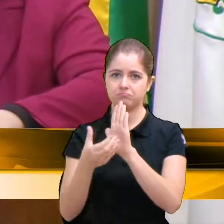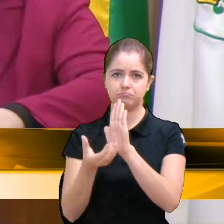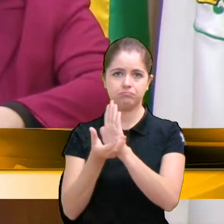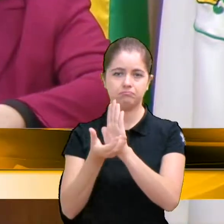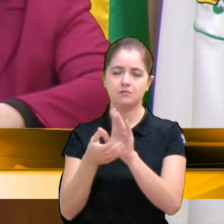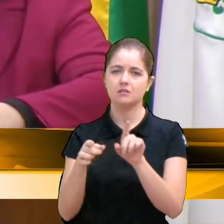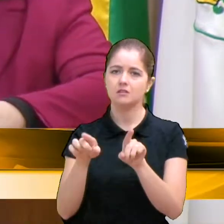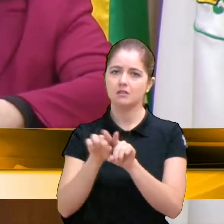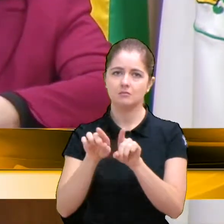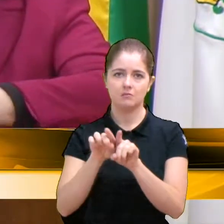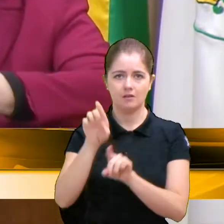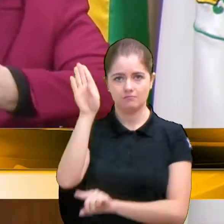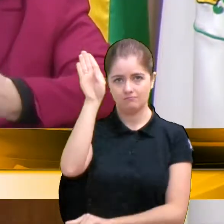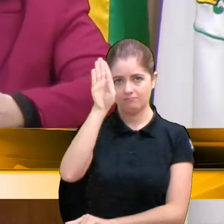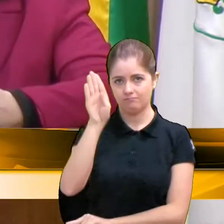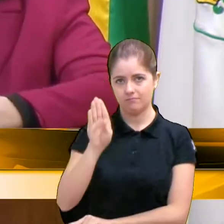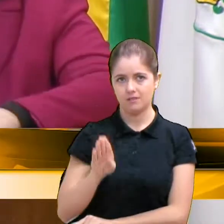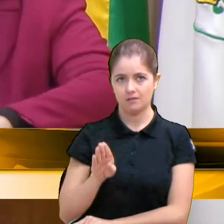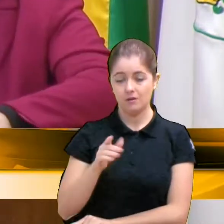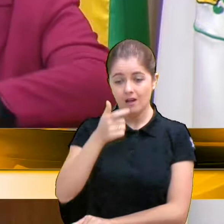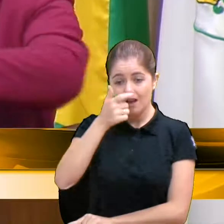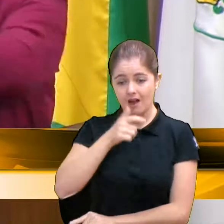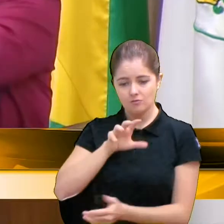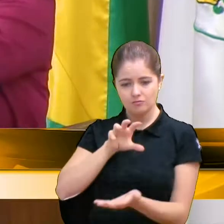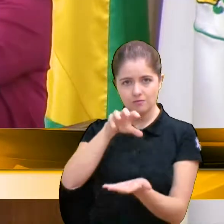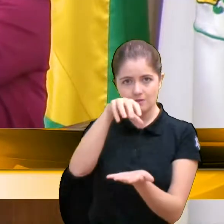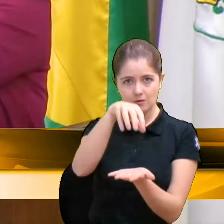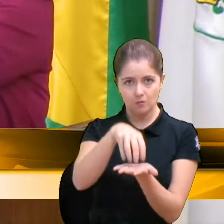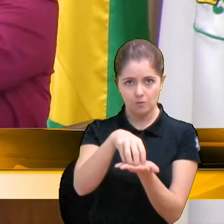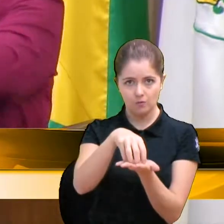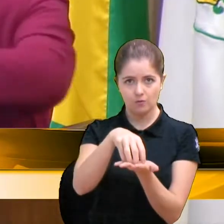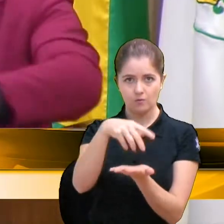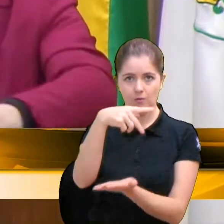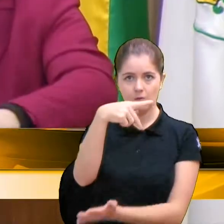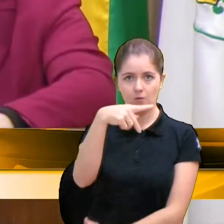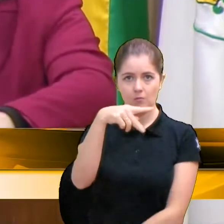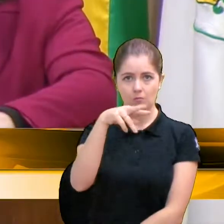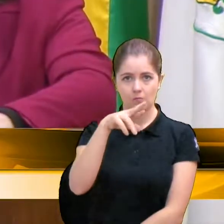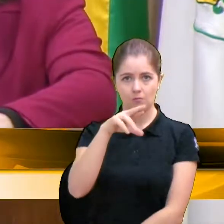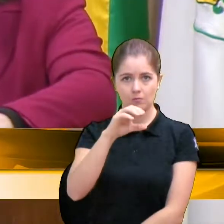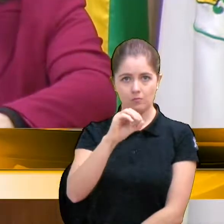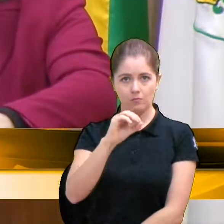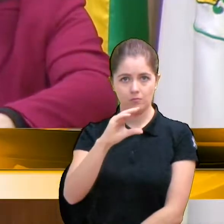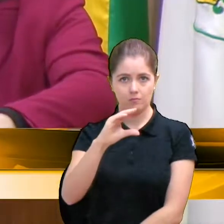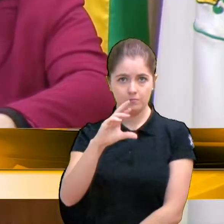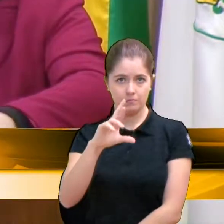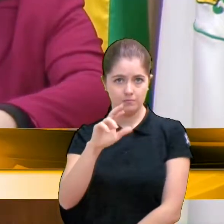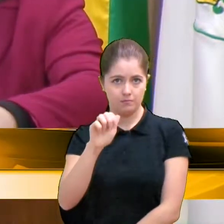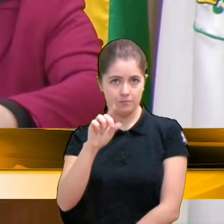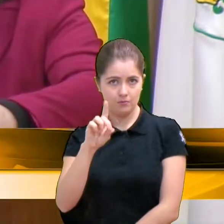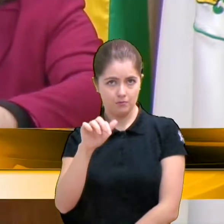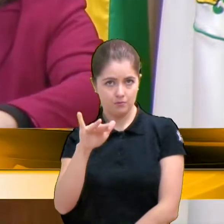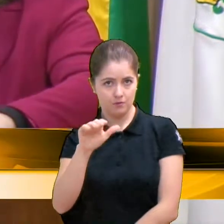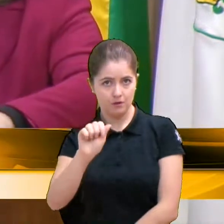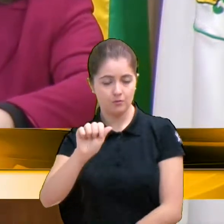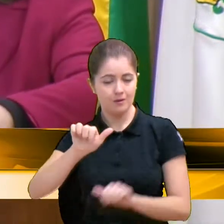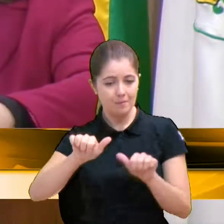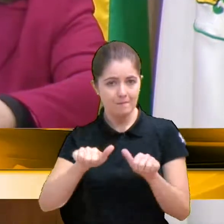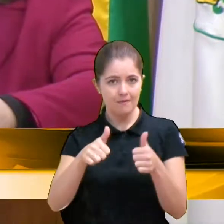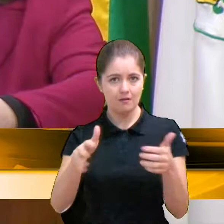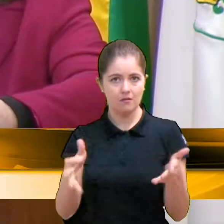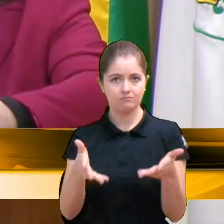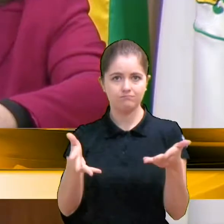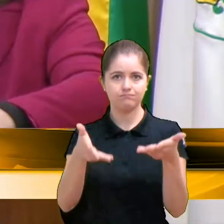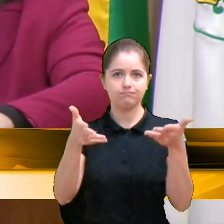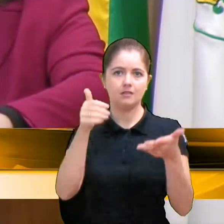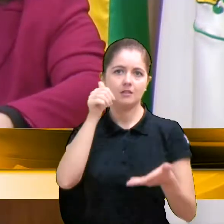procuradoria, ela dará um destaque maior à mulher na política, desenvolvendo campanhas,